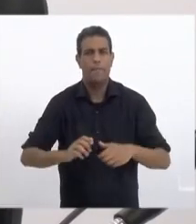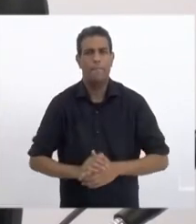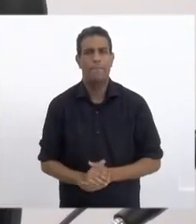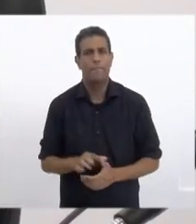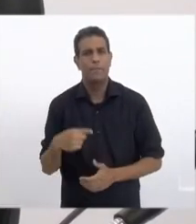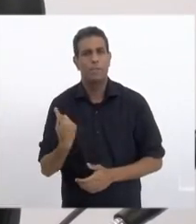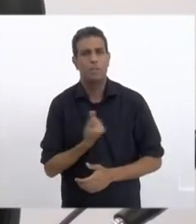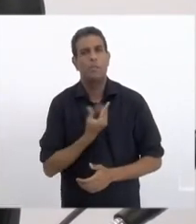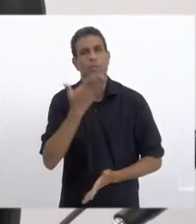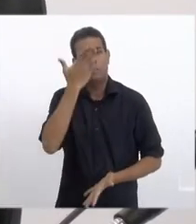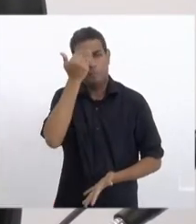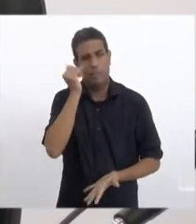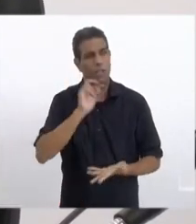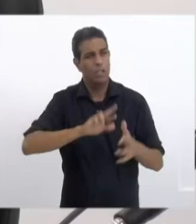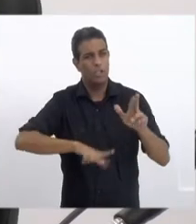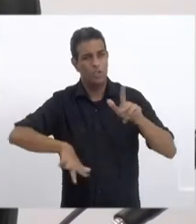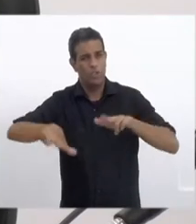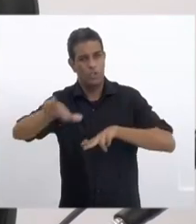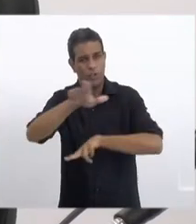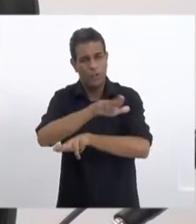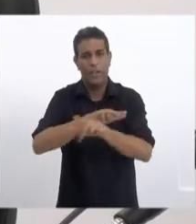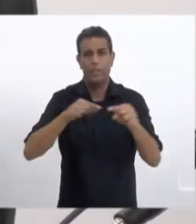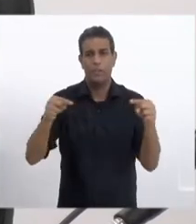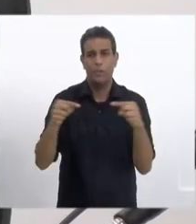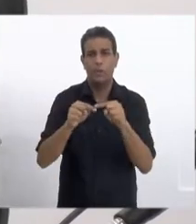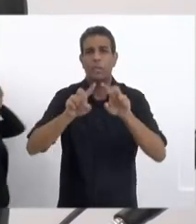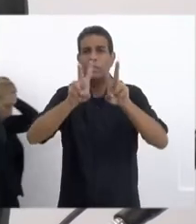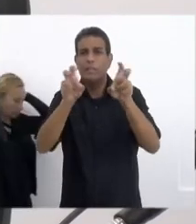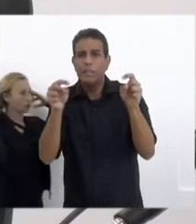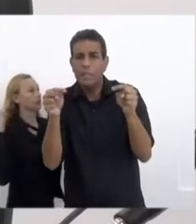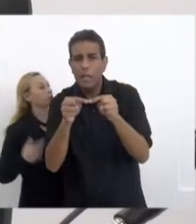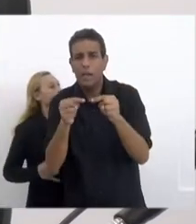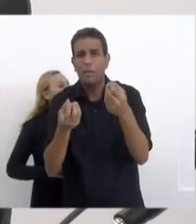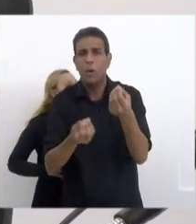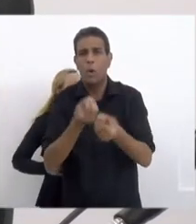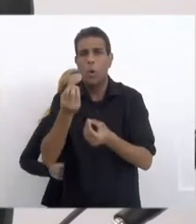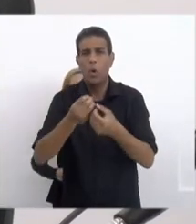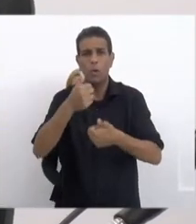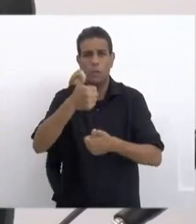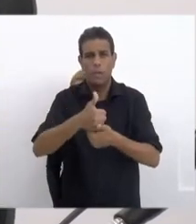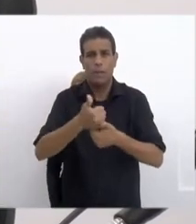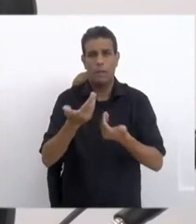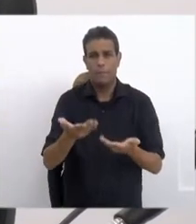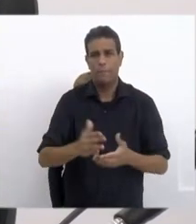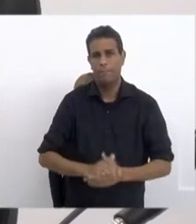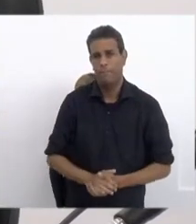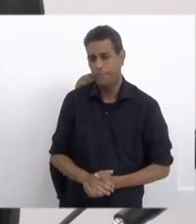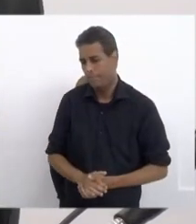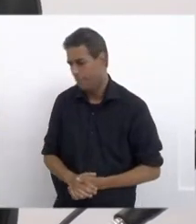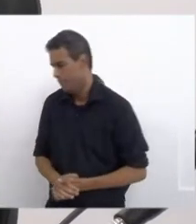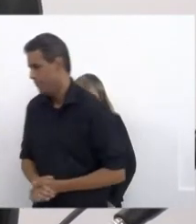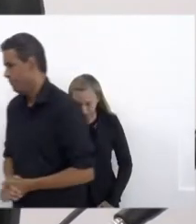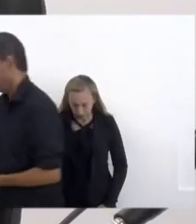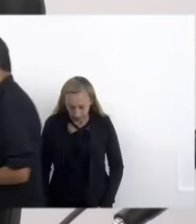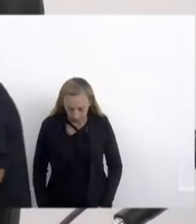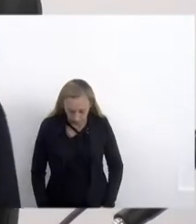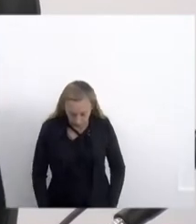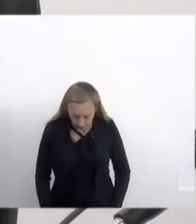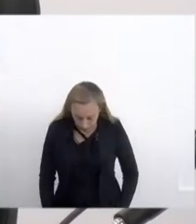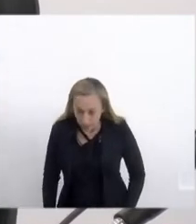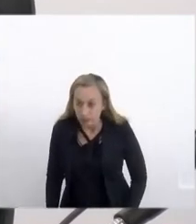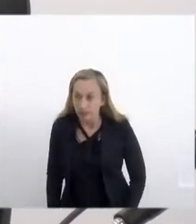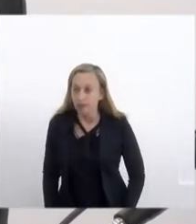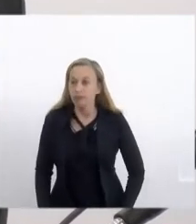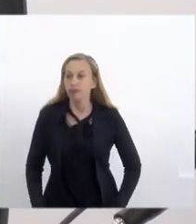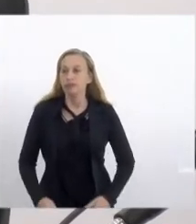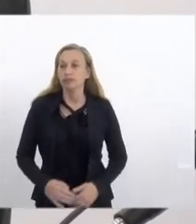que são diferentes os casos, são diferentes as soluções. Então, cada política, cada projeto, cada iniciativa, ele tem o seu espaço